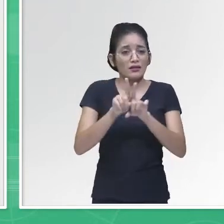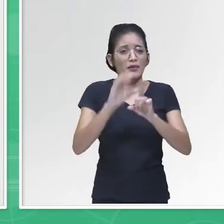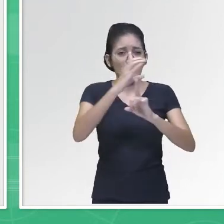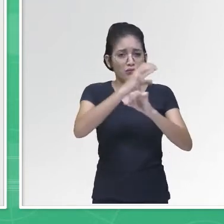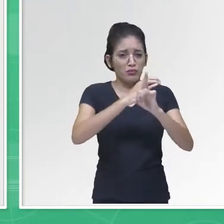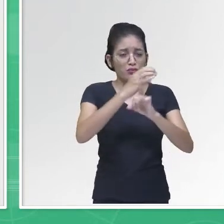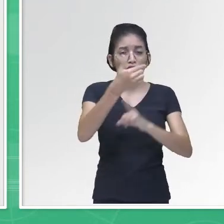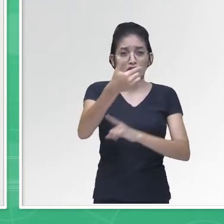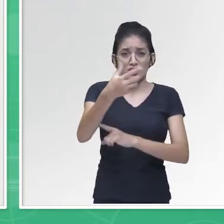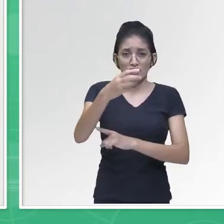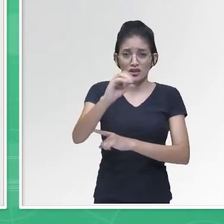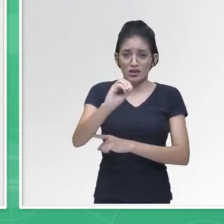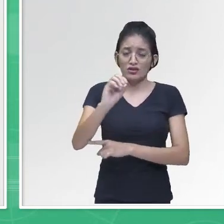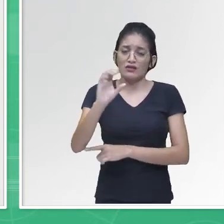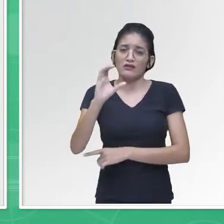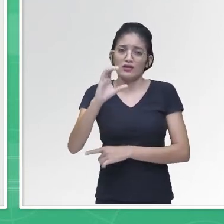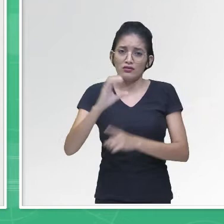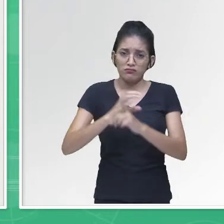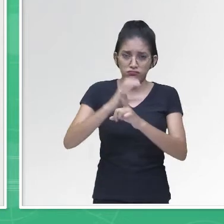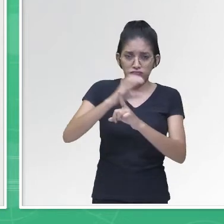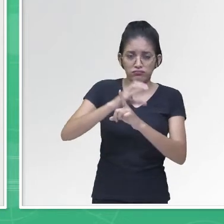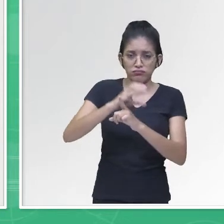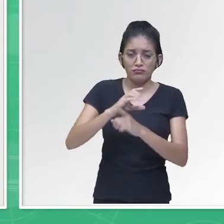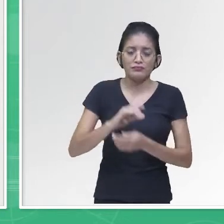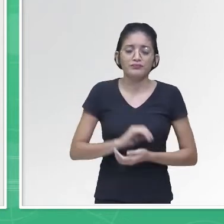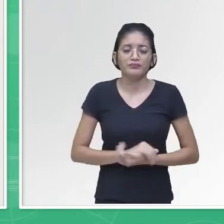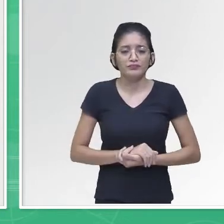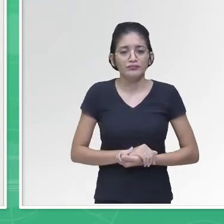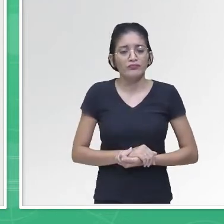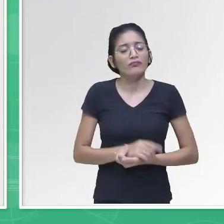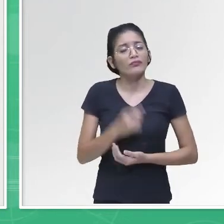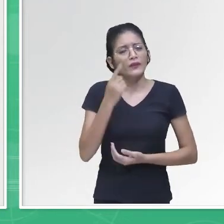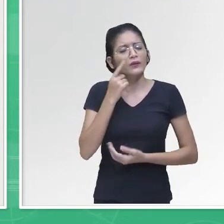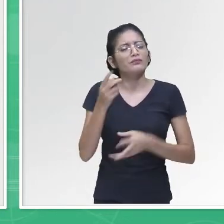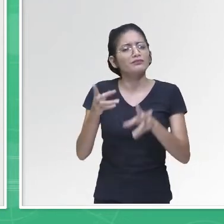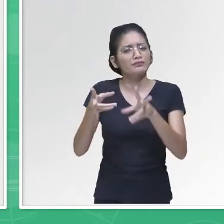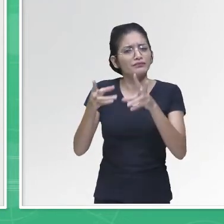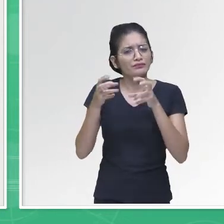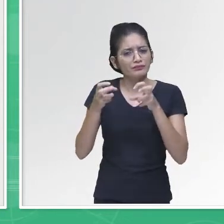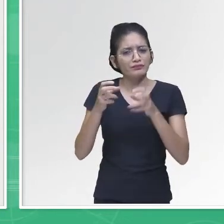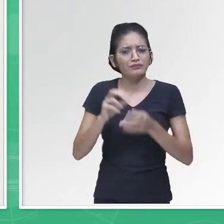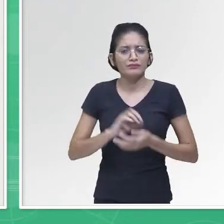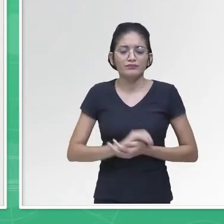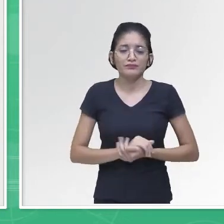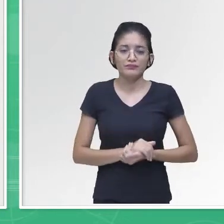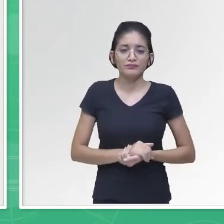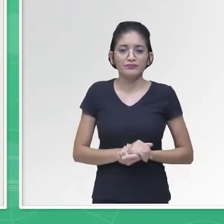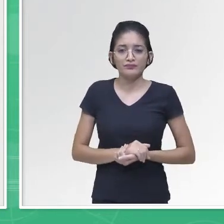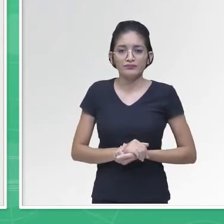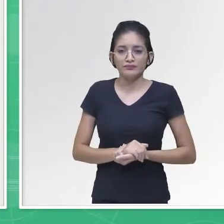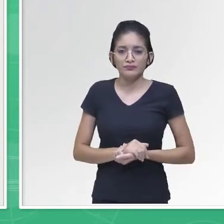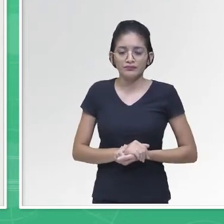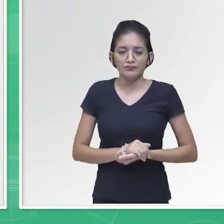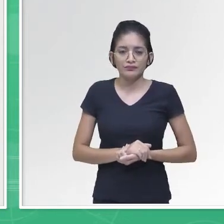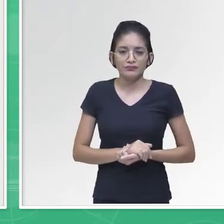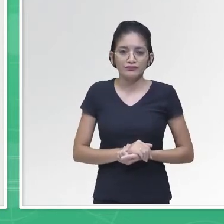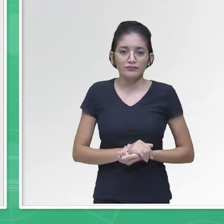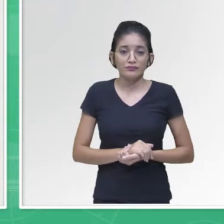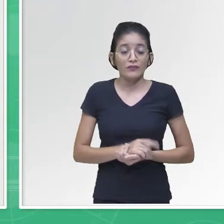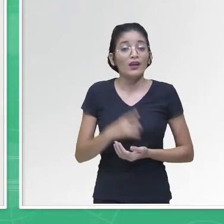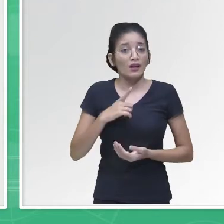Celsius. Eu preciso dessas informações. Observem vocês que ele quer preparar